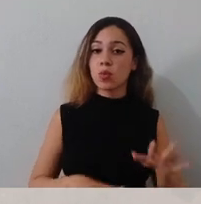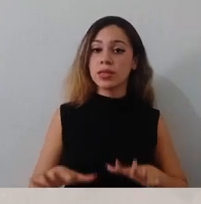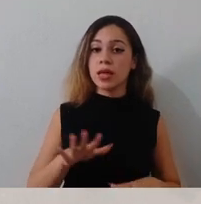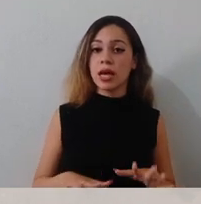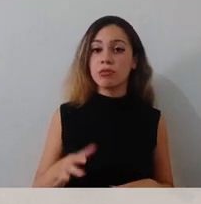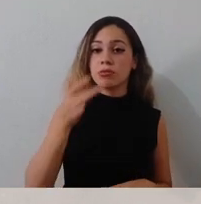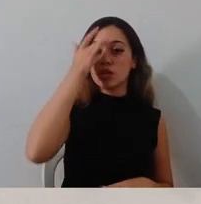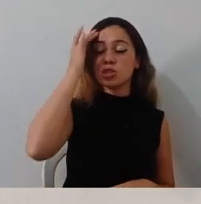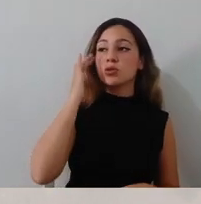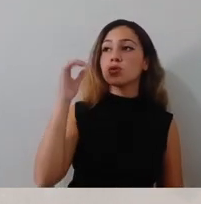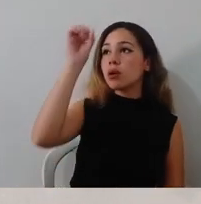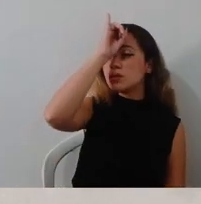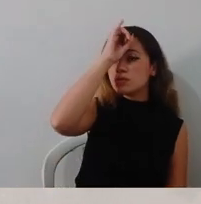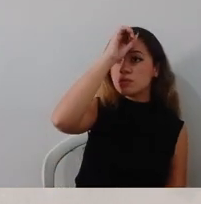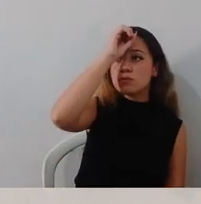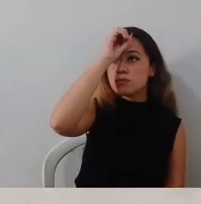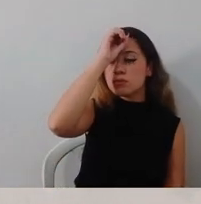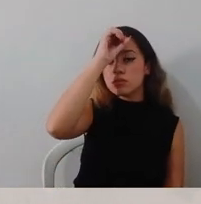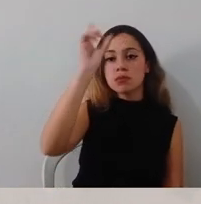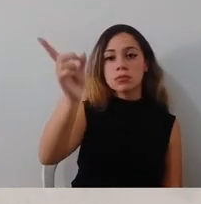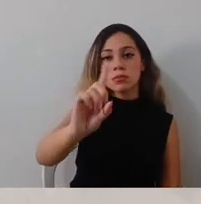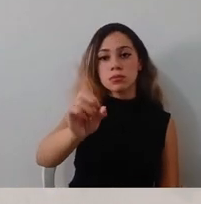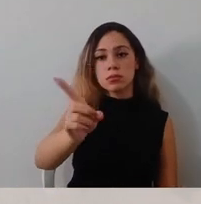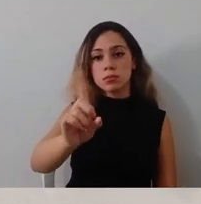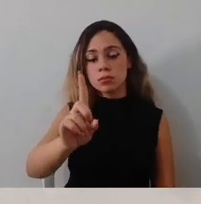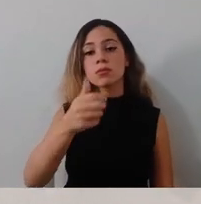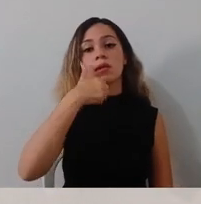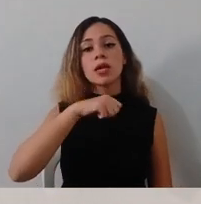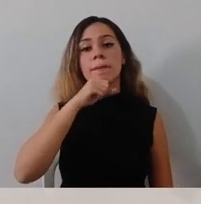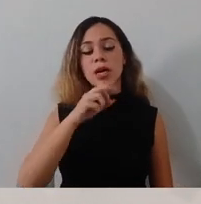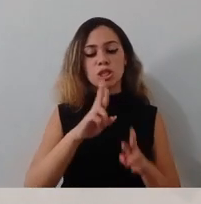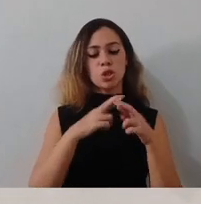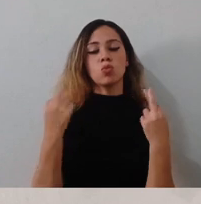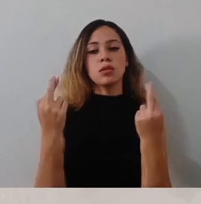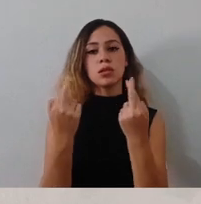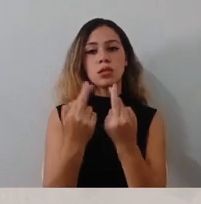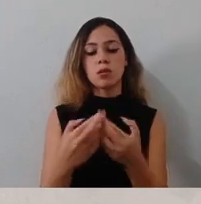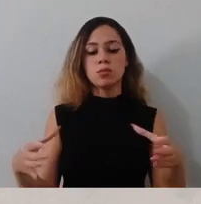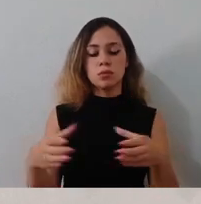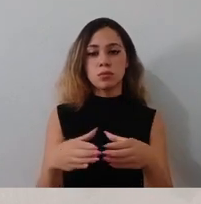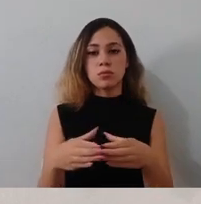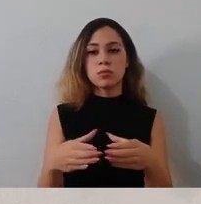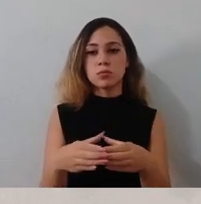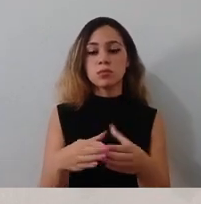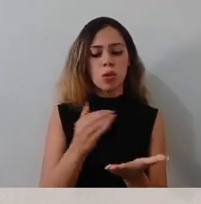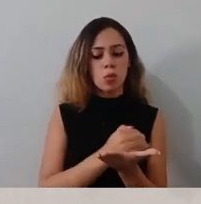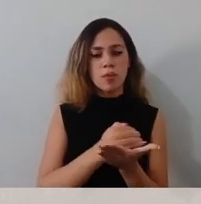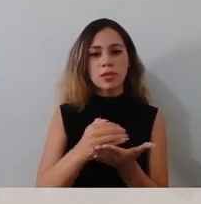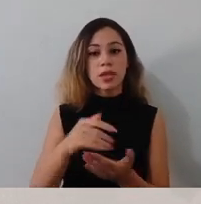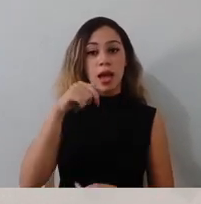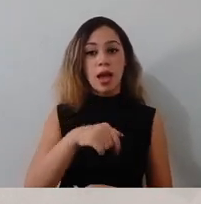ninguém mais está assim, leigo, sem saber das coisas, as mães estão se reunindo, inclusive essa iniciativa,